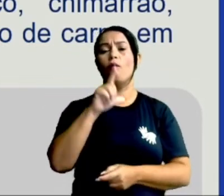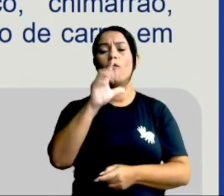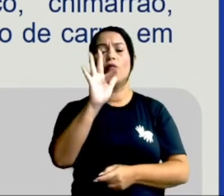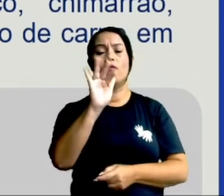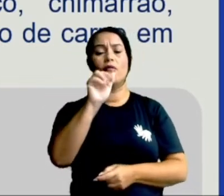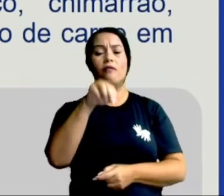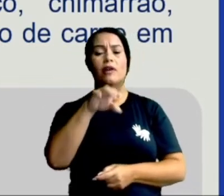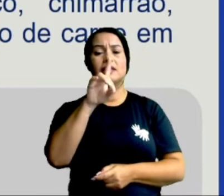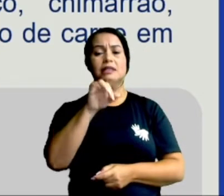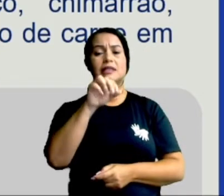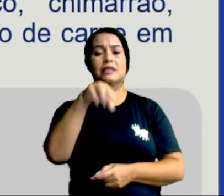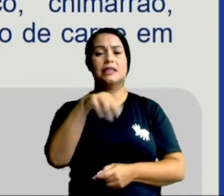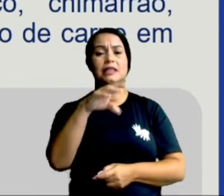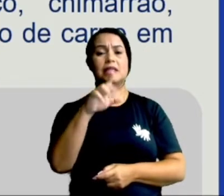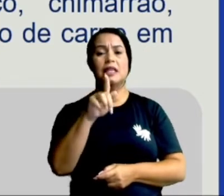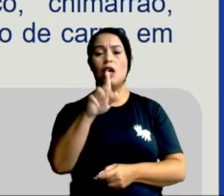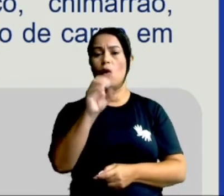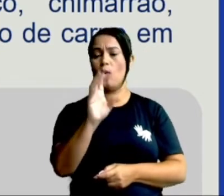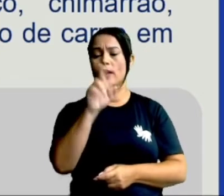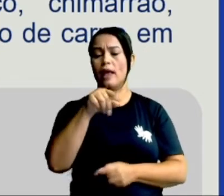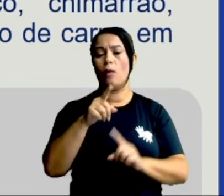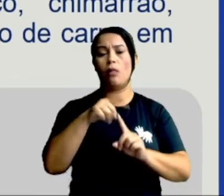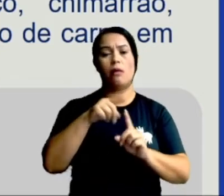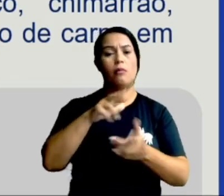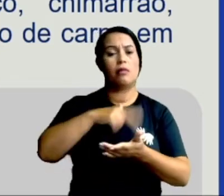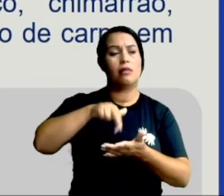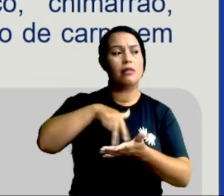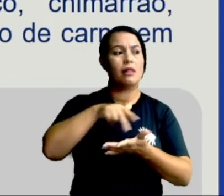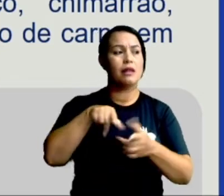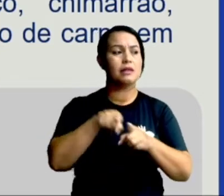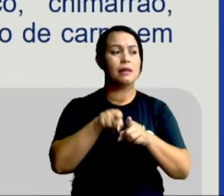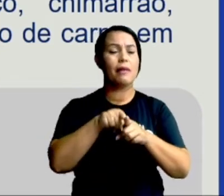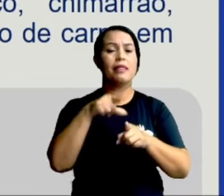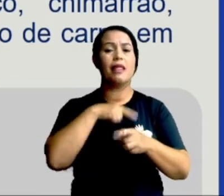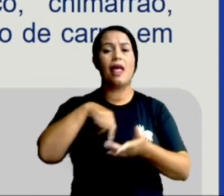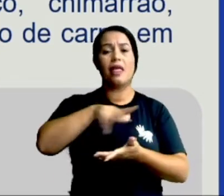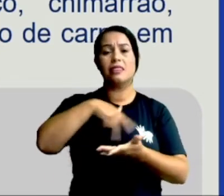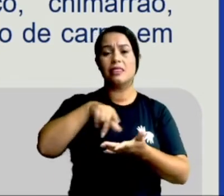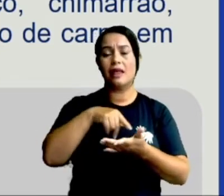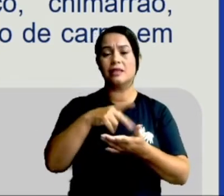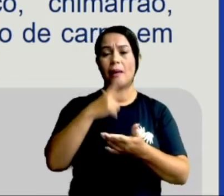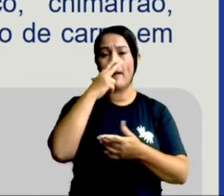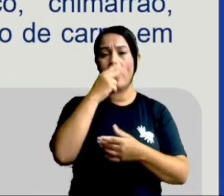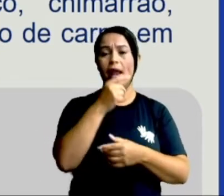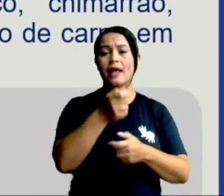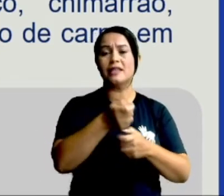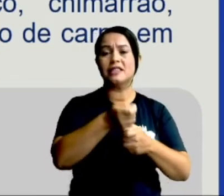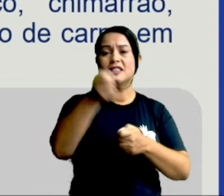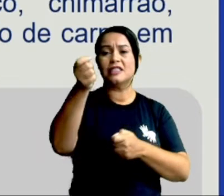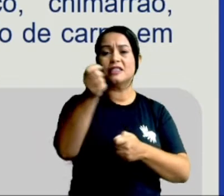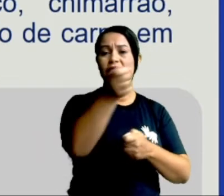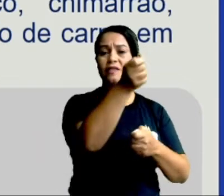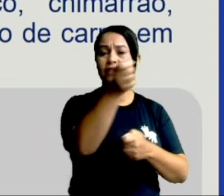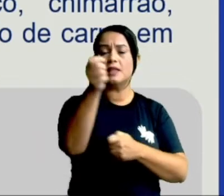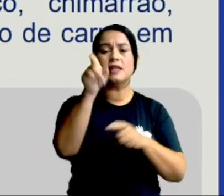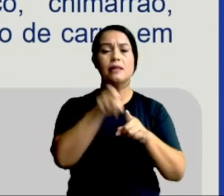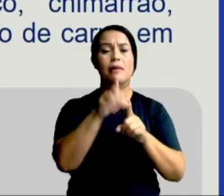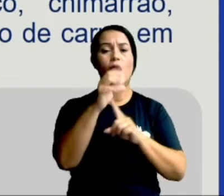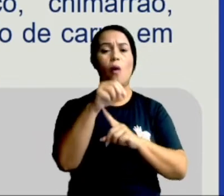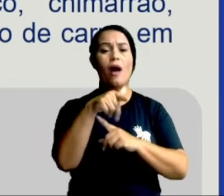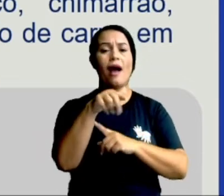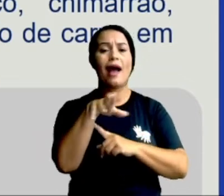influência portuguesa, tá? Que é um tipo de dança. Temos a dança de fitas, temos a congada, entre